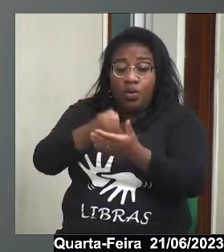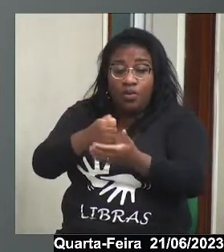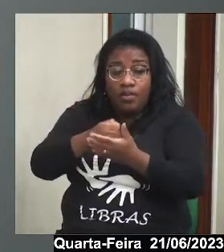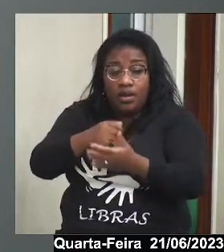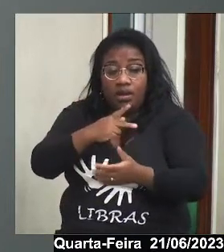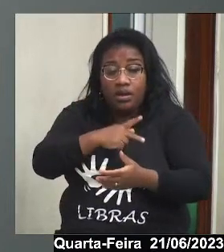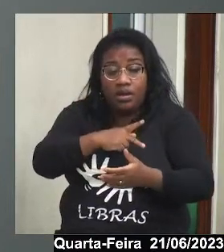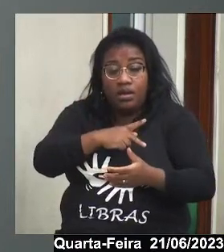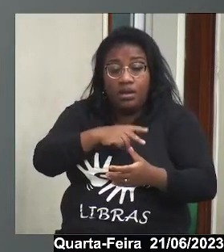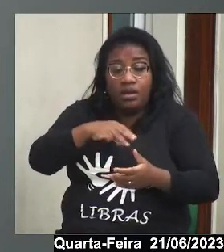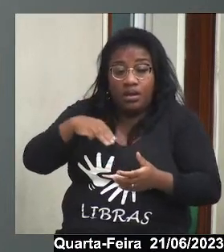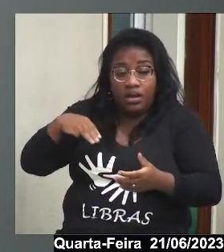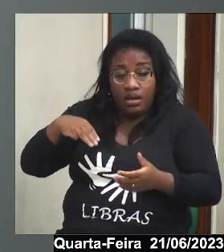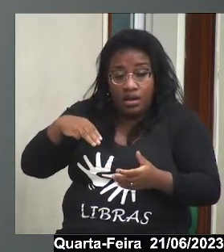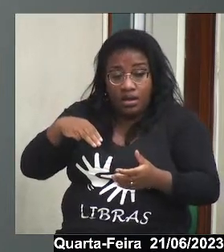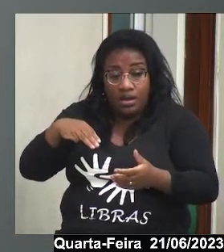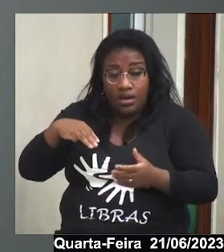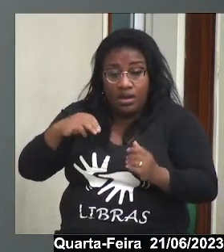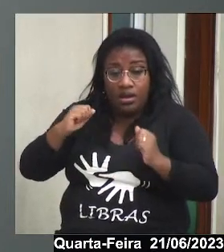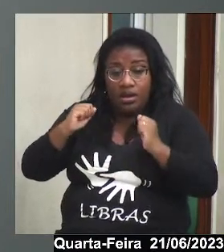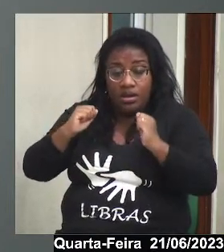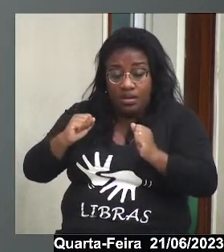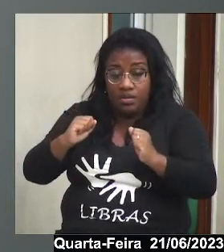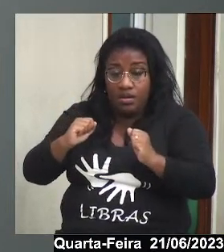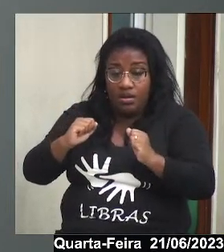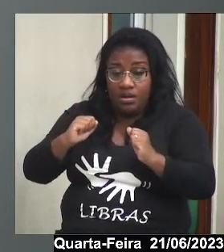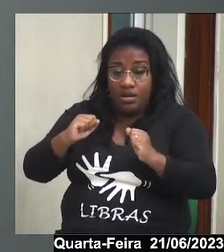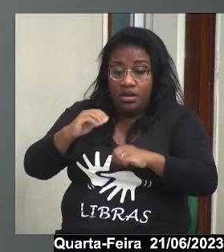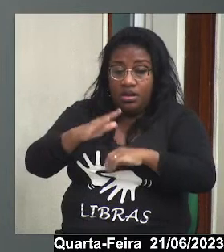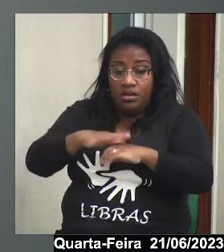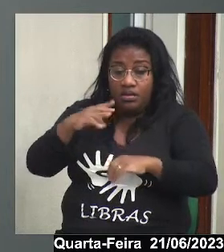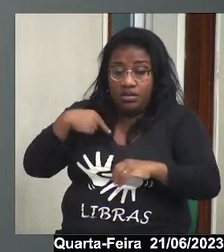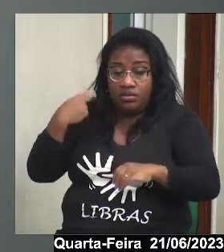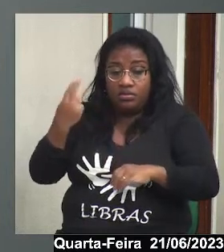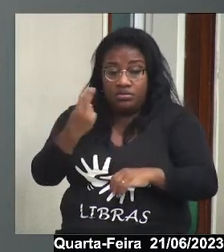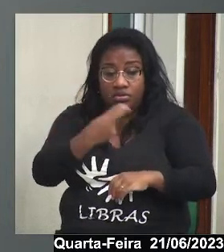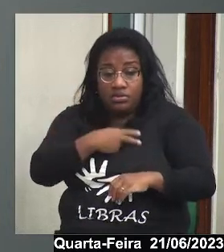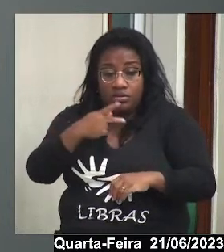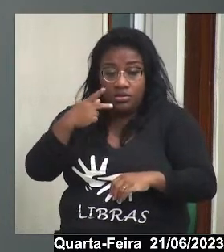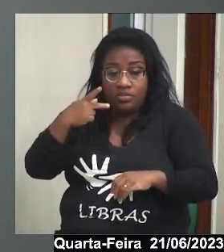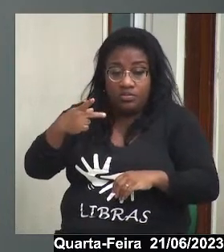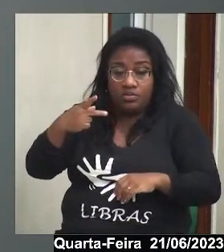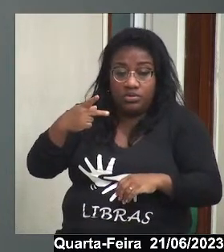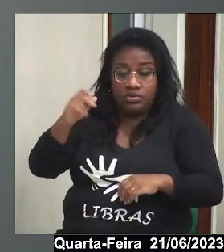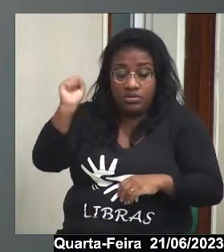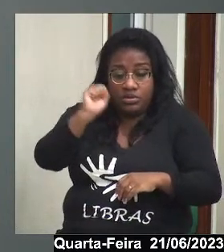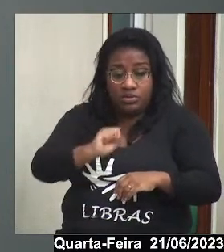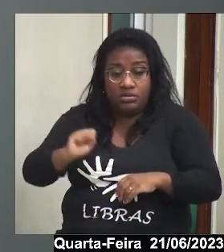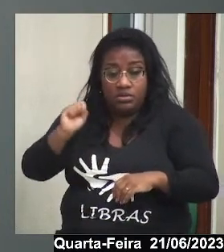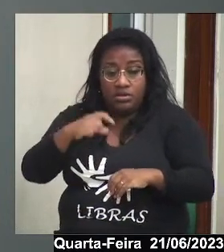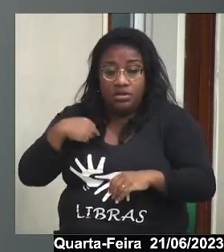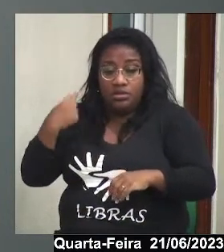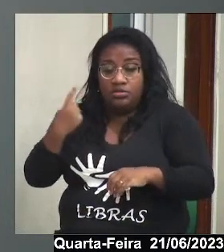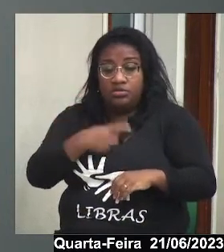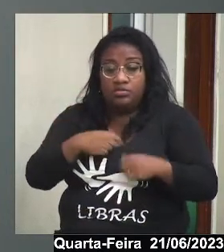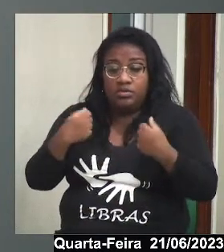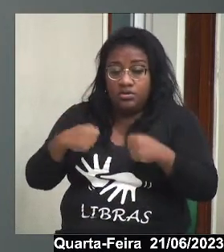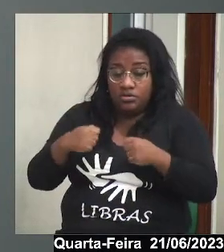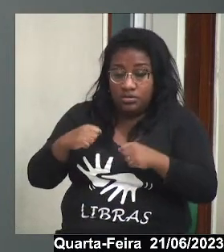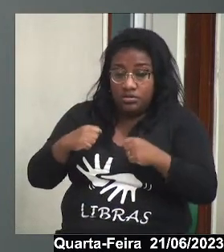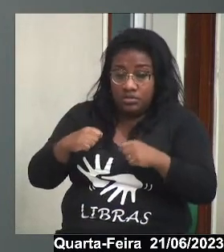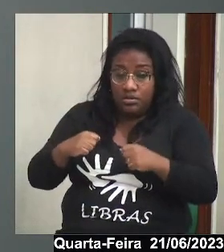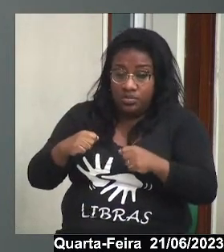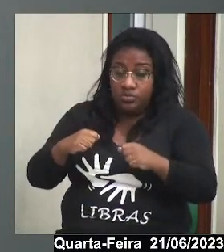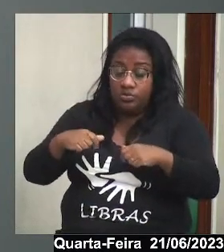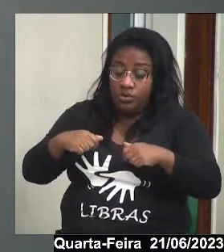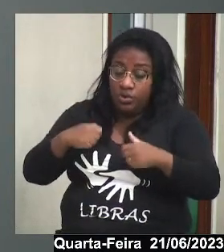A questão de investigar esses crimes faz parte da Polícia Civil e da Polícia Científica. Então, nós precisamos de uma grande